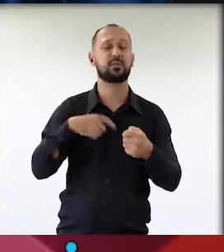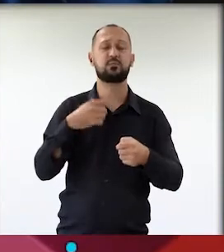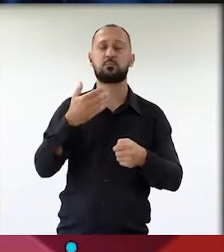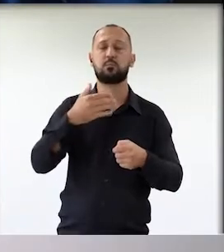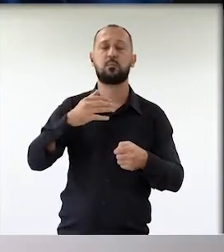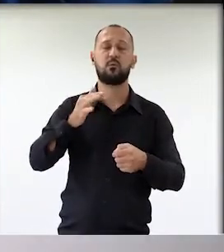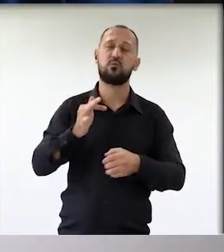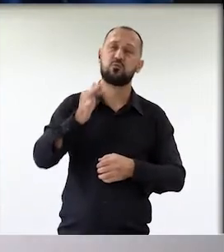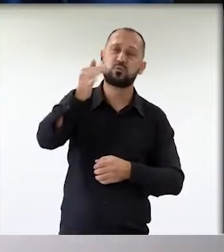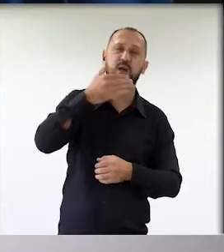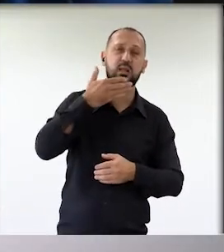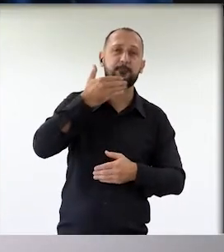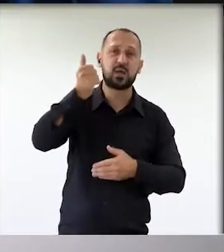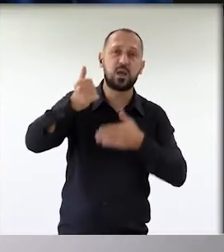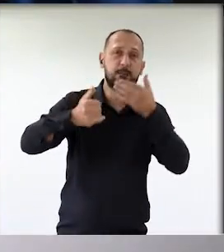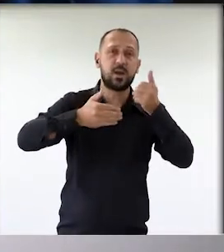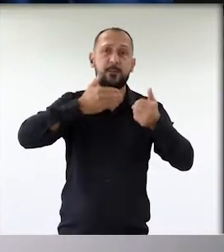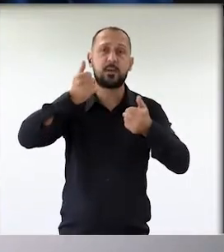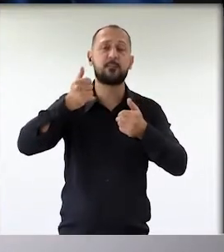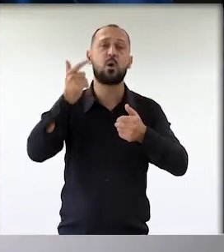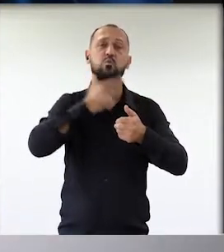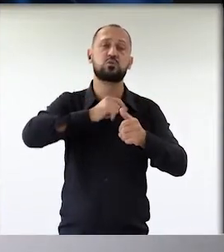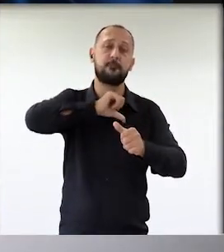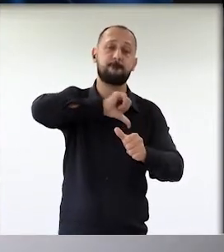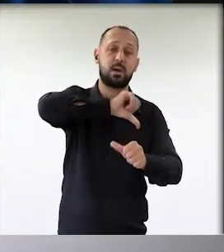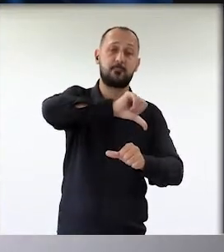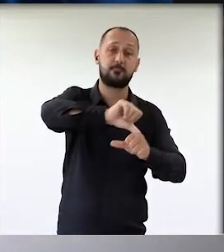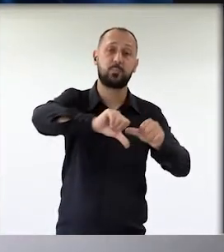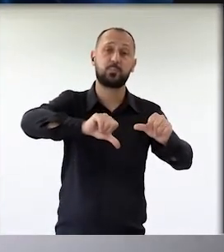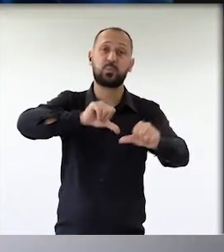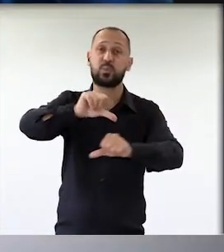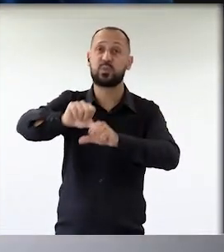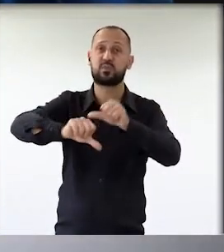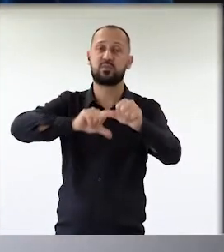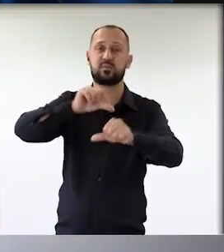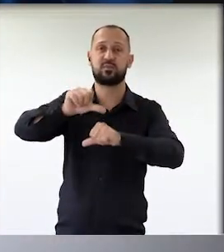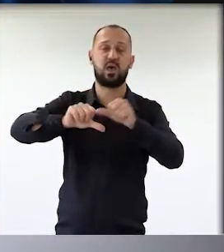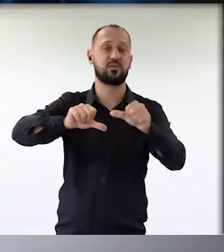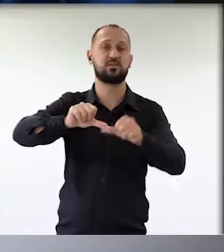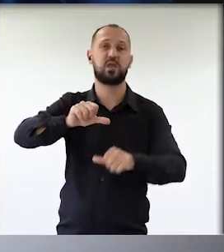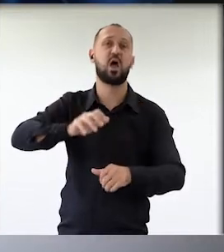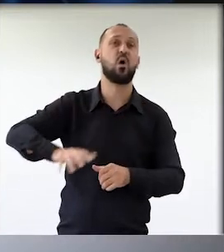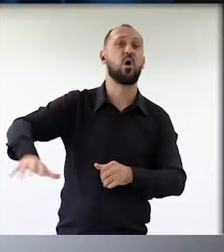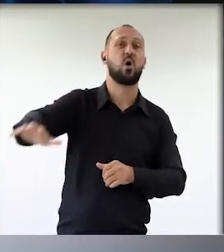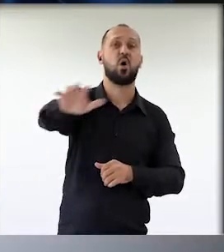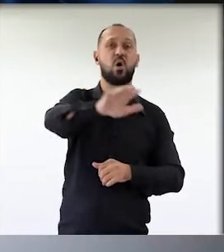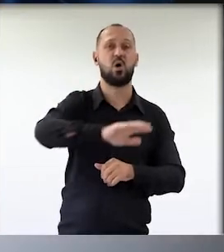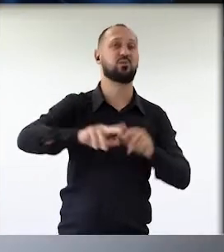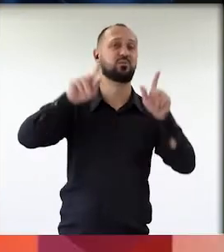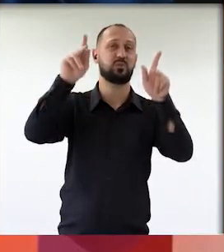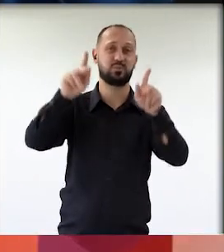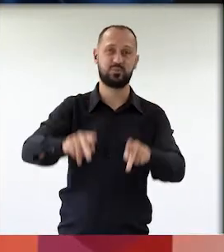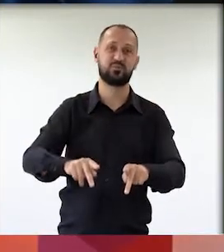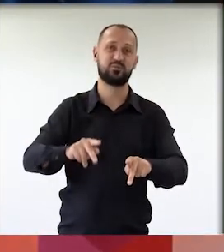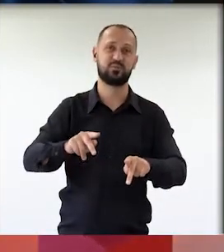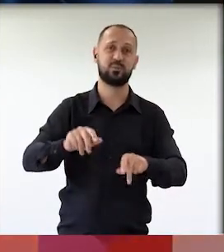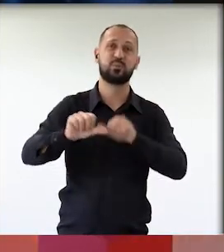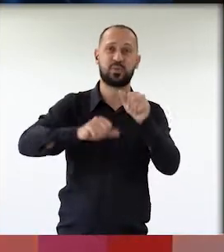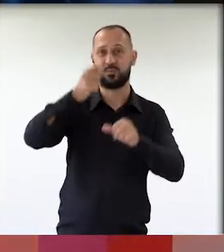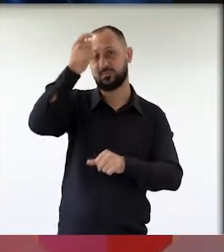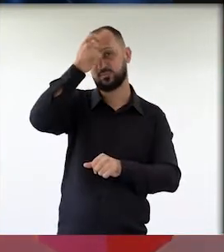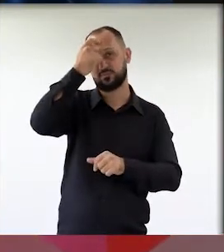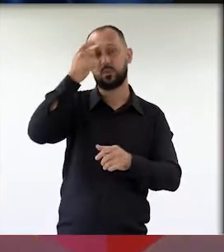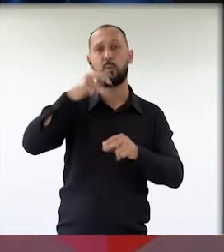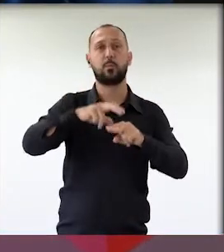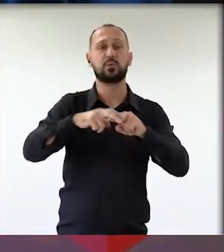ainda tem muito a trilhar, tem muito pela frente para conseguir realmente uma mudança, né, no entendimento da população. E é